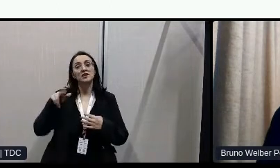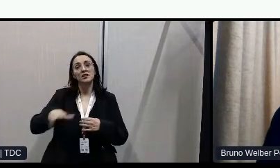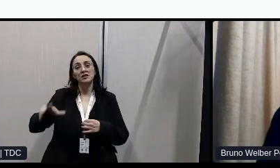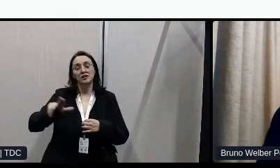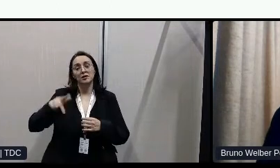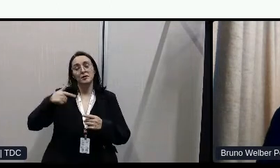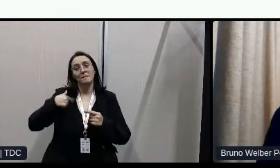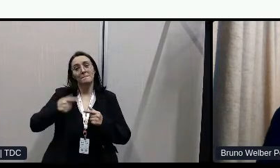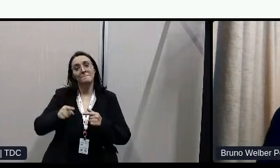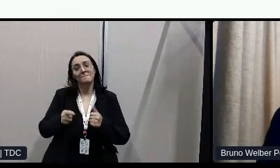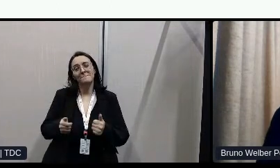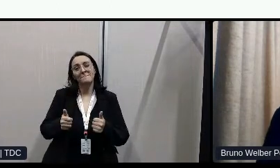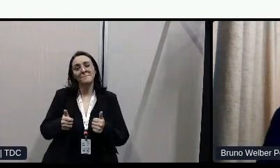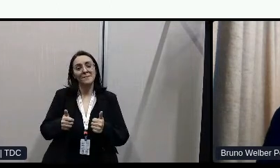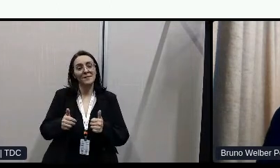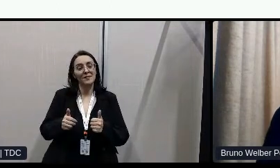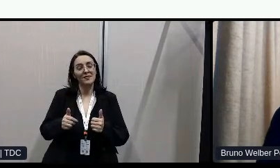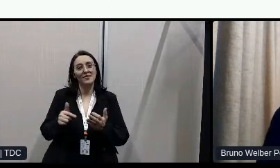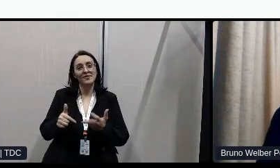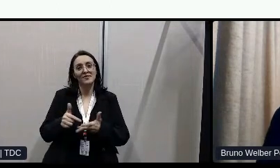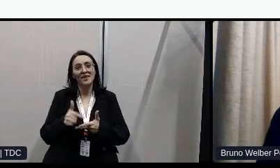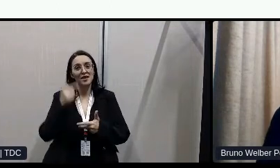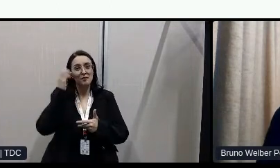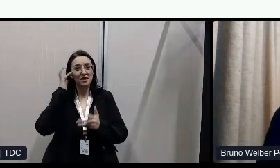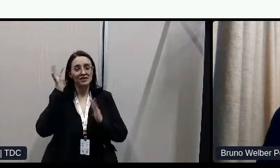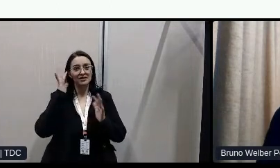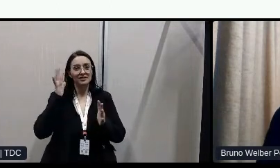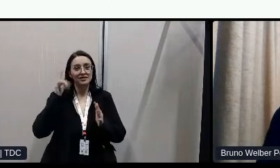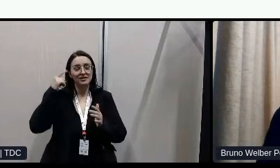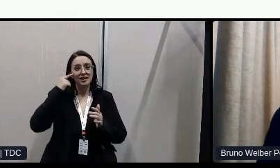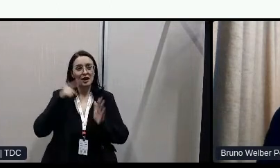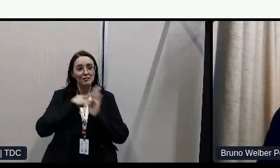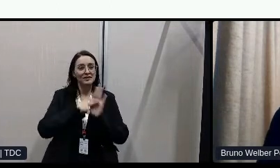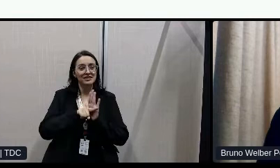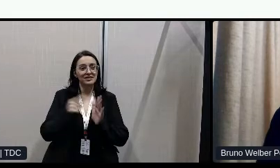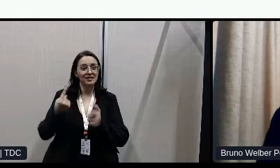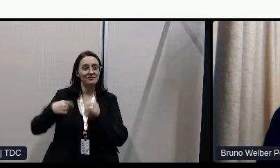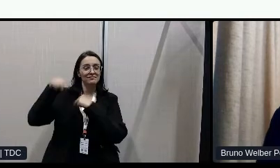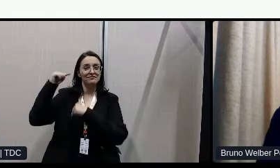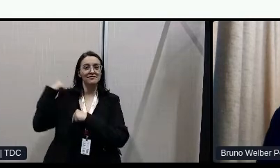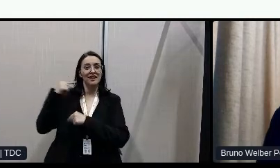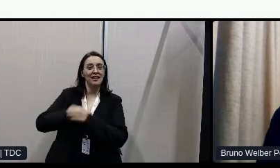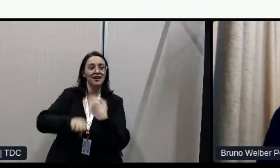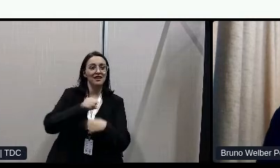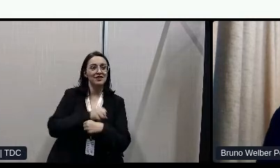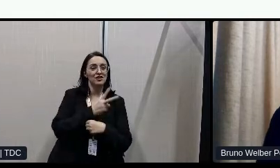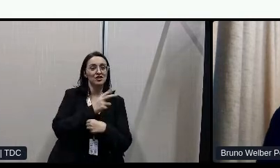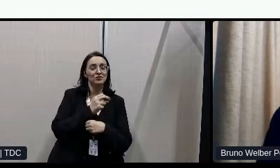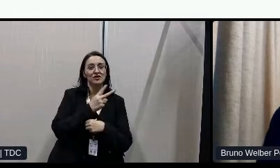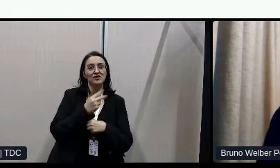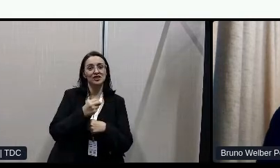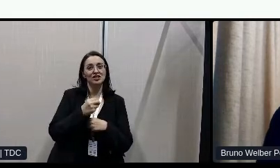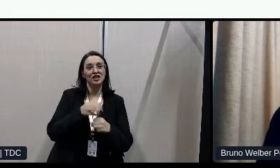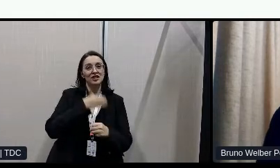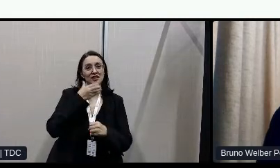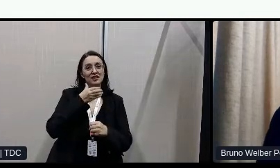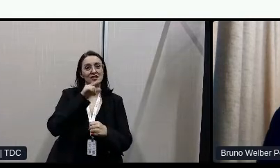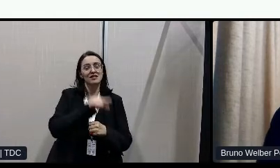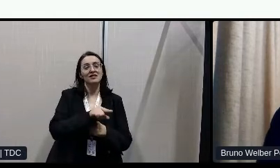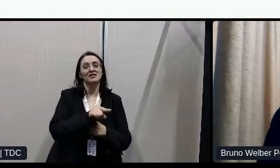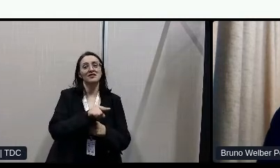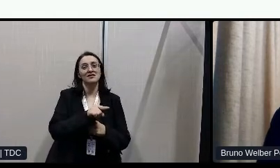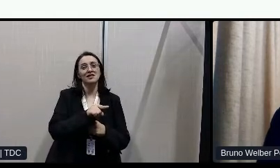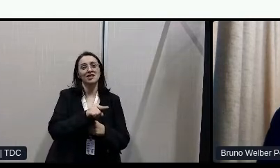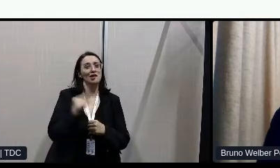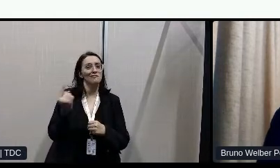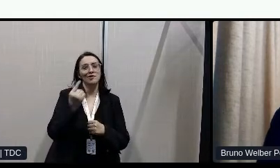né. É bizarro pensar, mas na pesquisa anterior de 2020, o iPhone 3GS, que foi o primeiro iPhone,